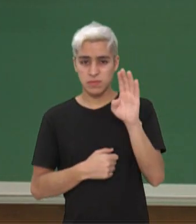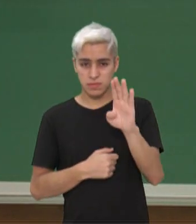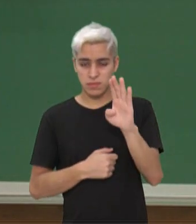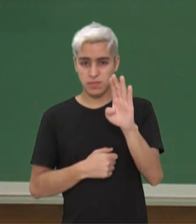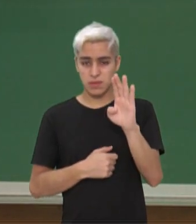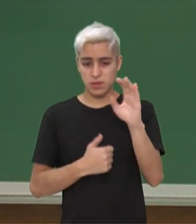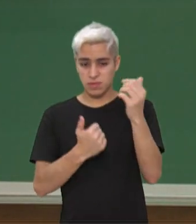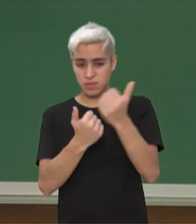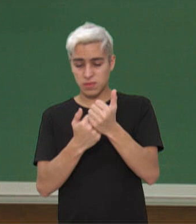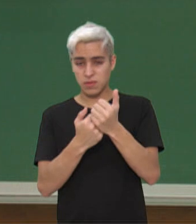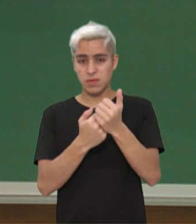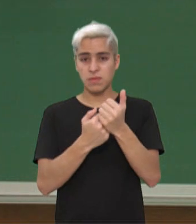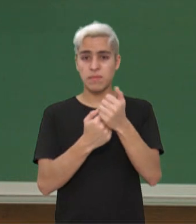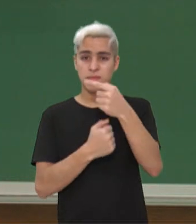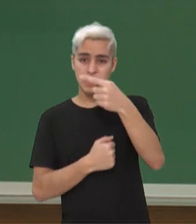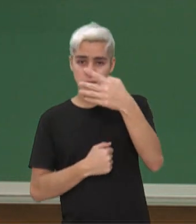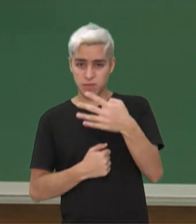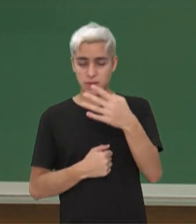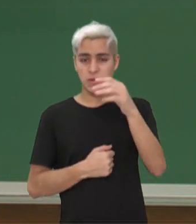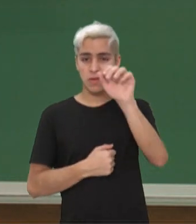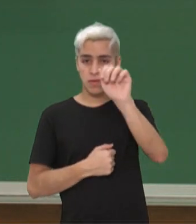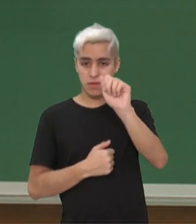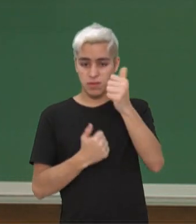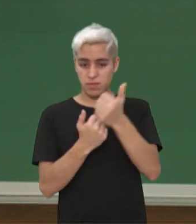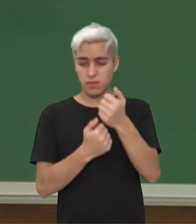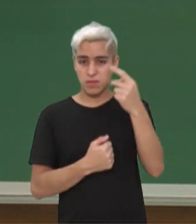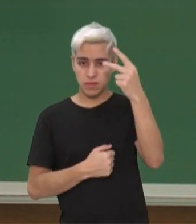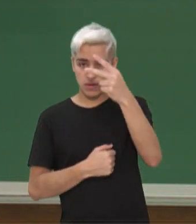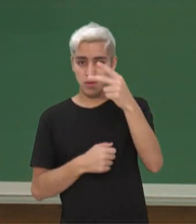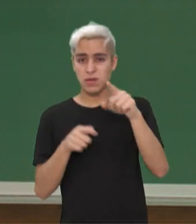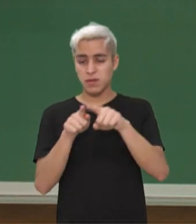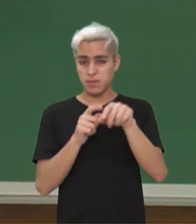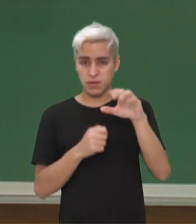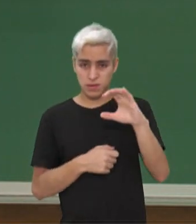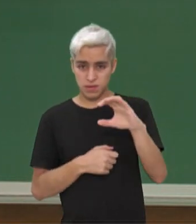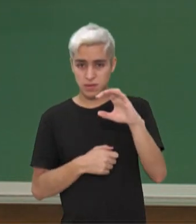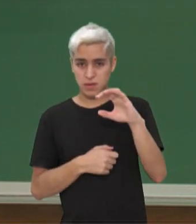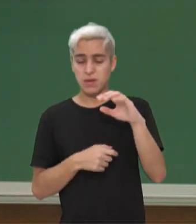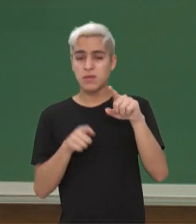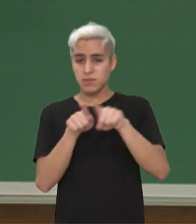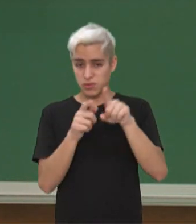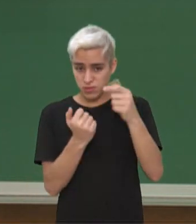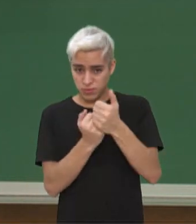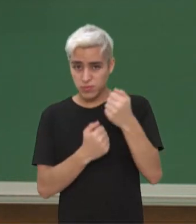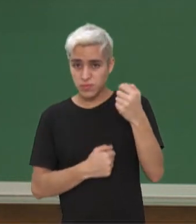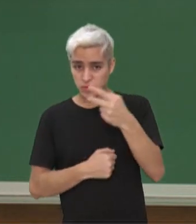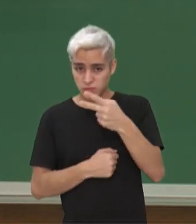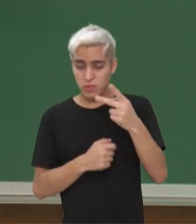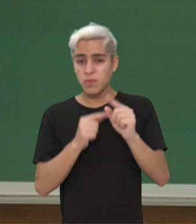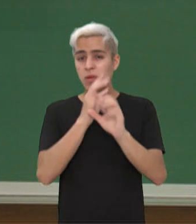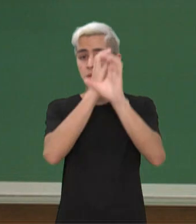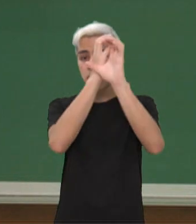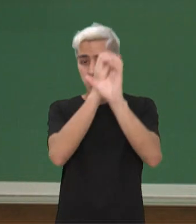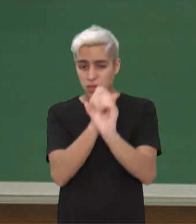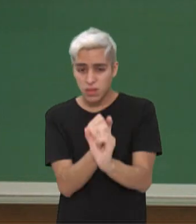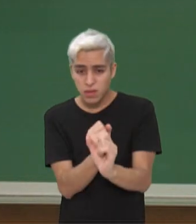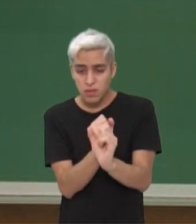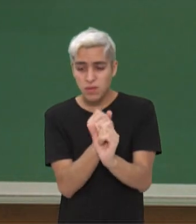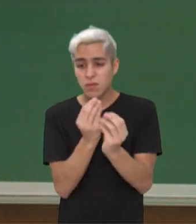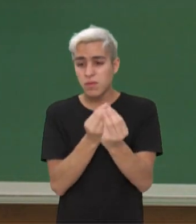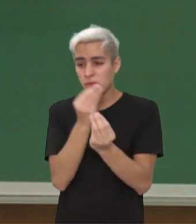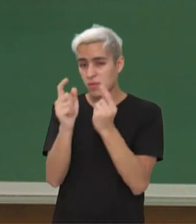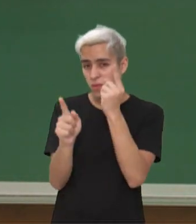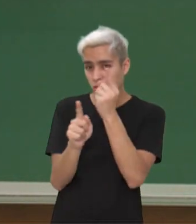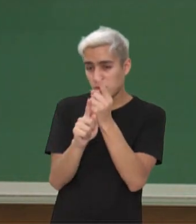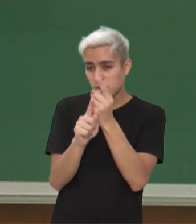menos 4, substituindo o A por 2 e substituindo o C por 2 também, a gente vai calcular o valor